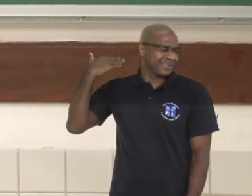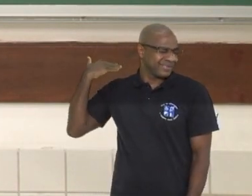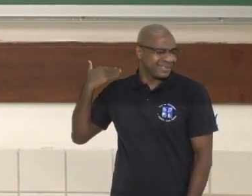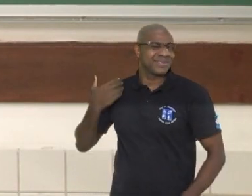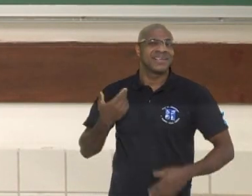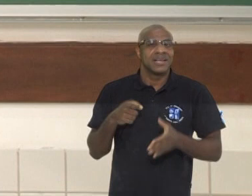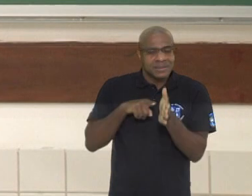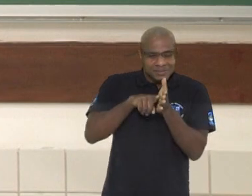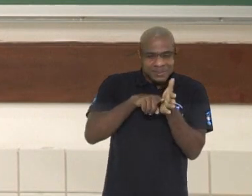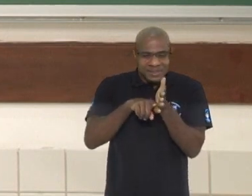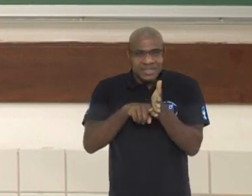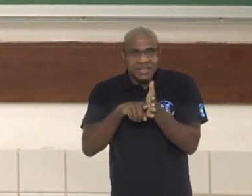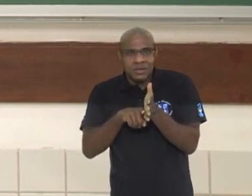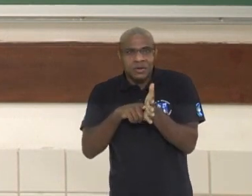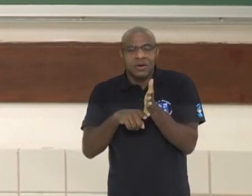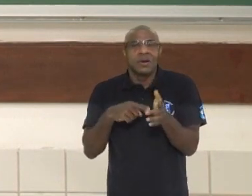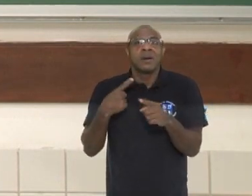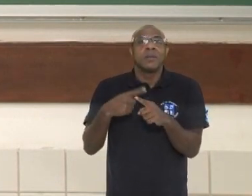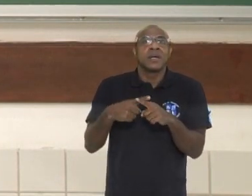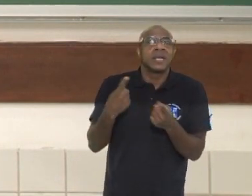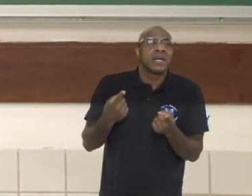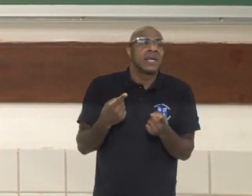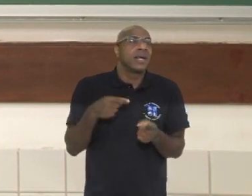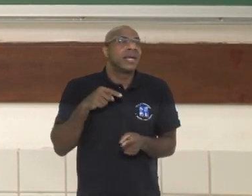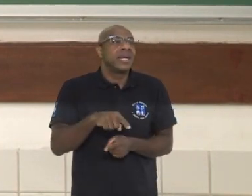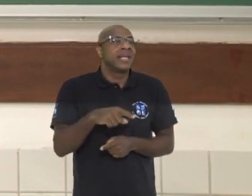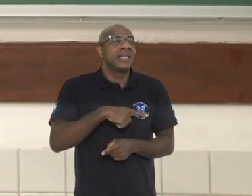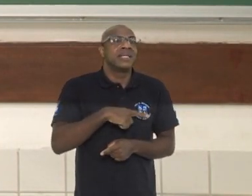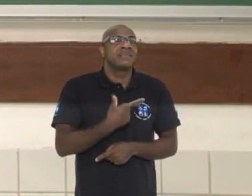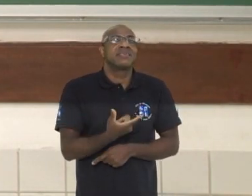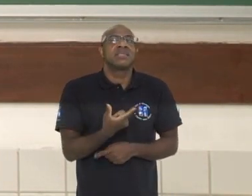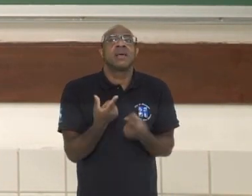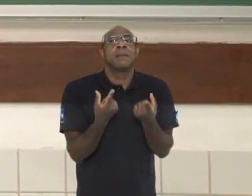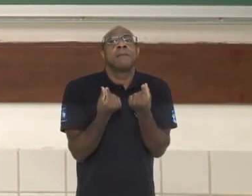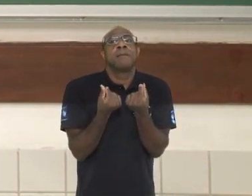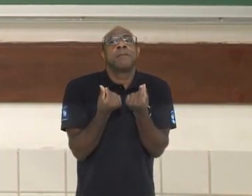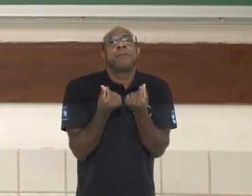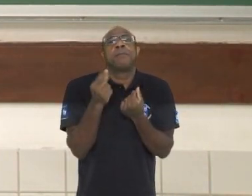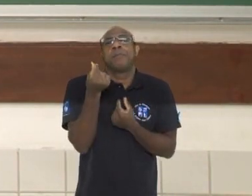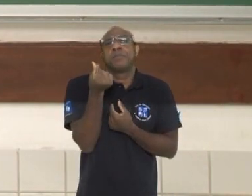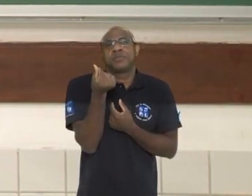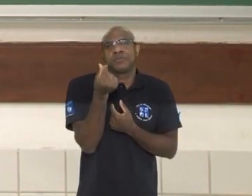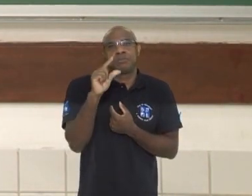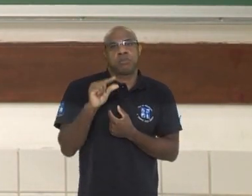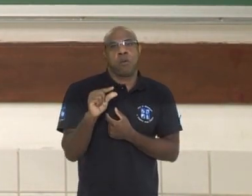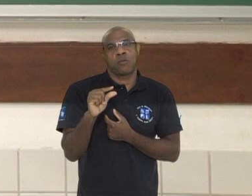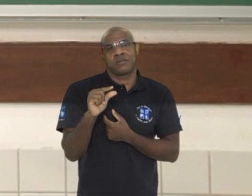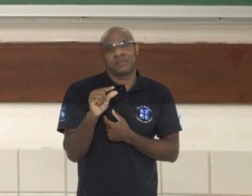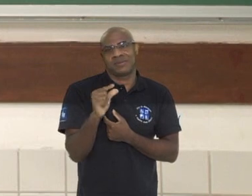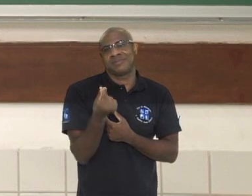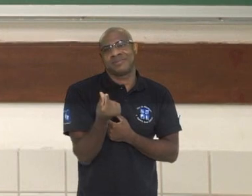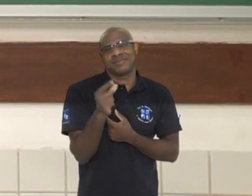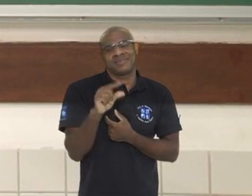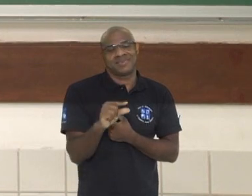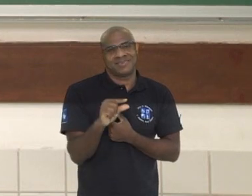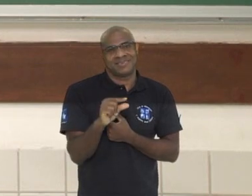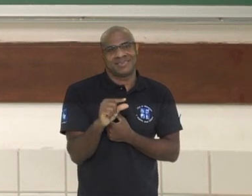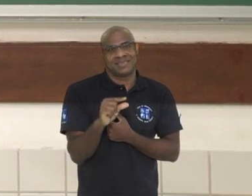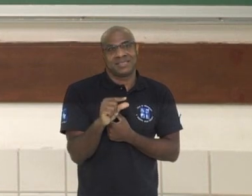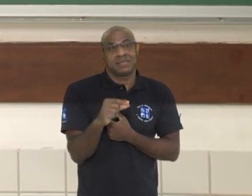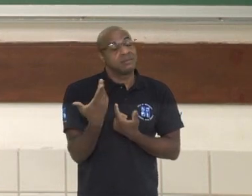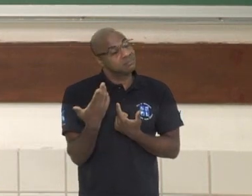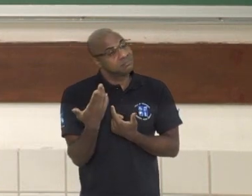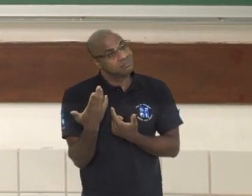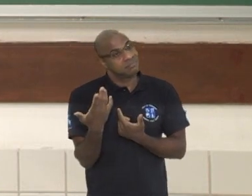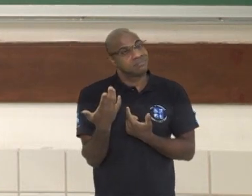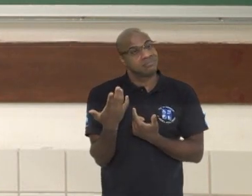se disse que ele foi condenado porque ele era o que tinha menos recurso financeiro. Então tem historiadores que levantaram essa